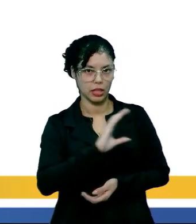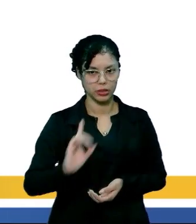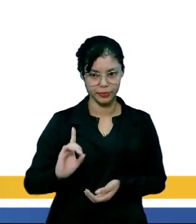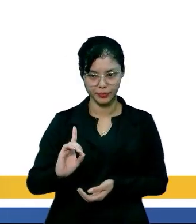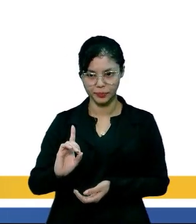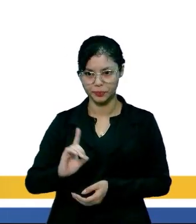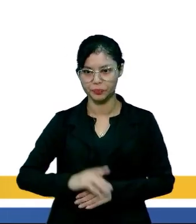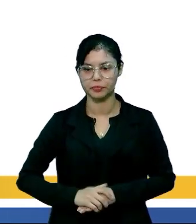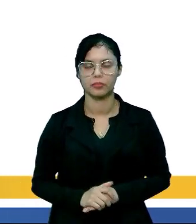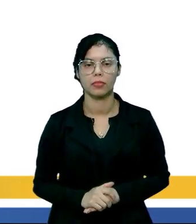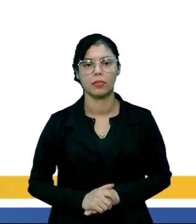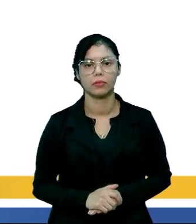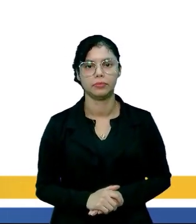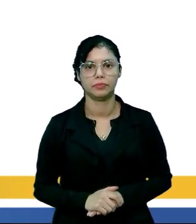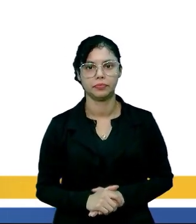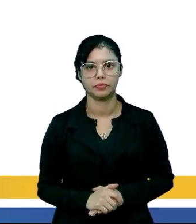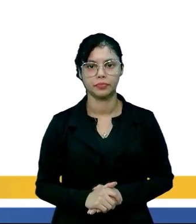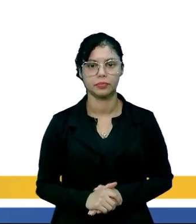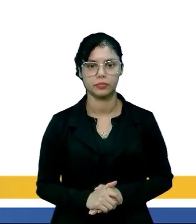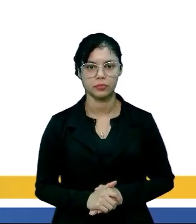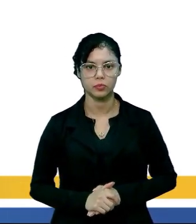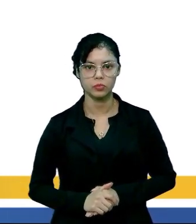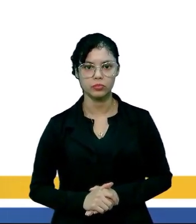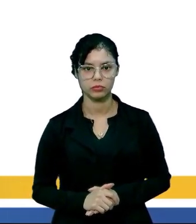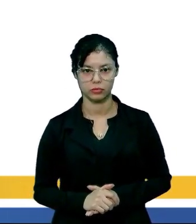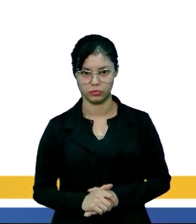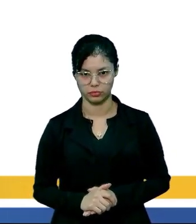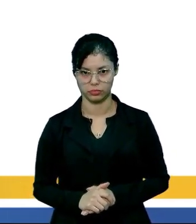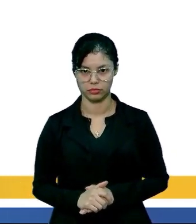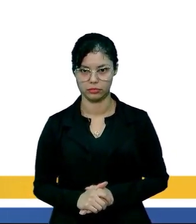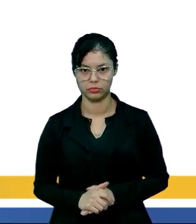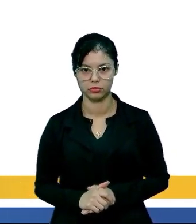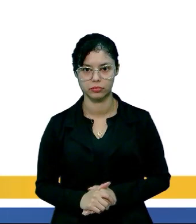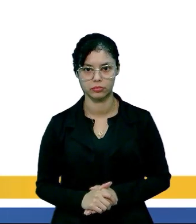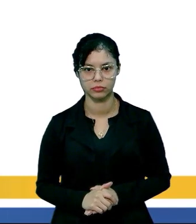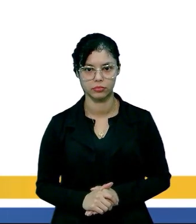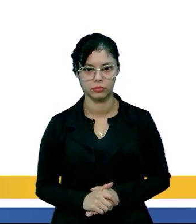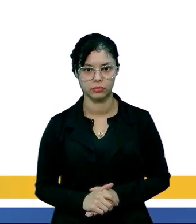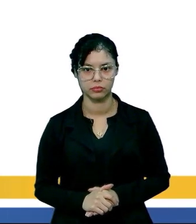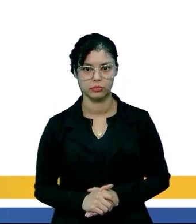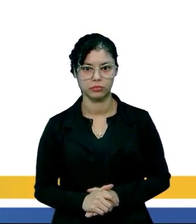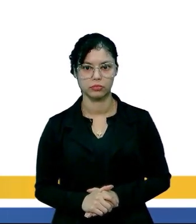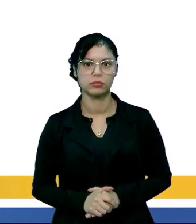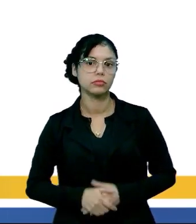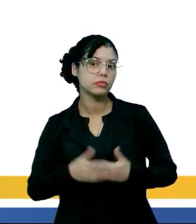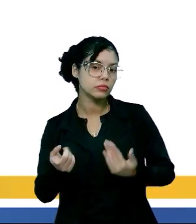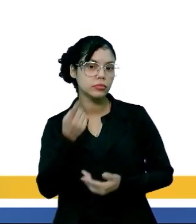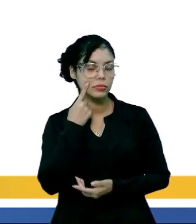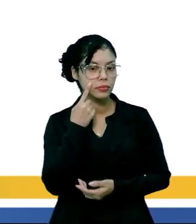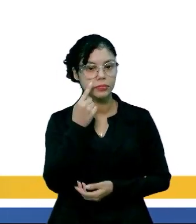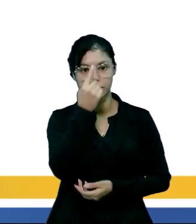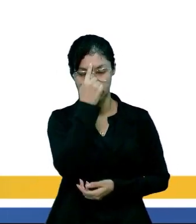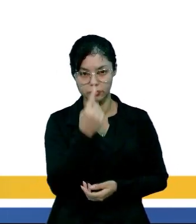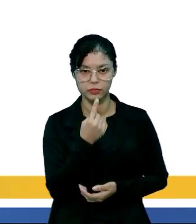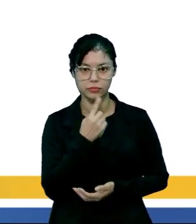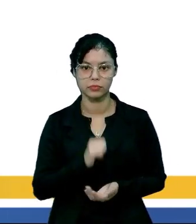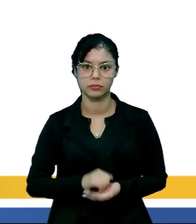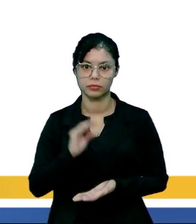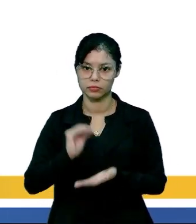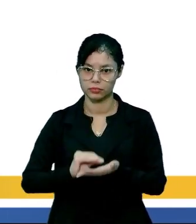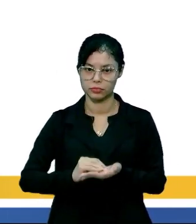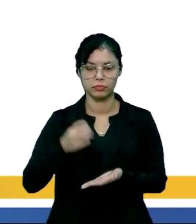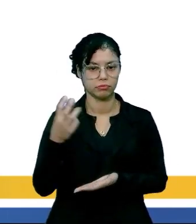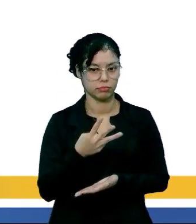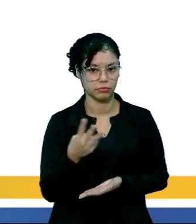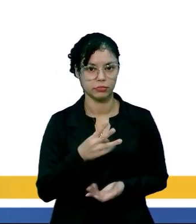em direção às arestas C e D, né? Olha o primeiro desenho. O que sobrou do